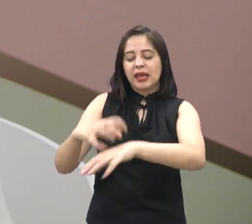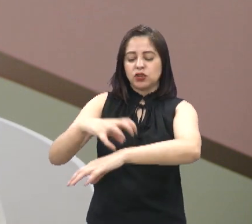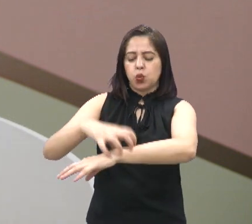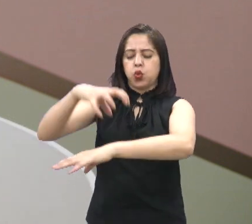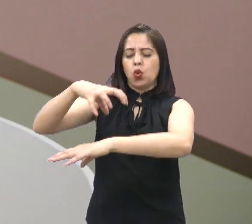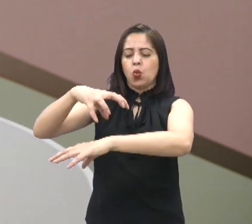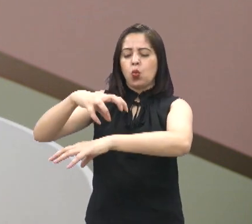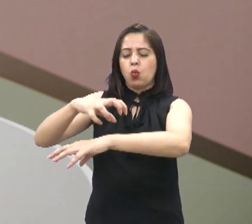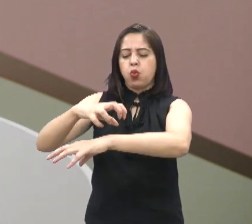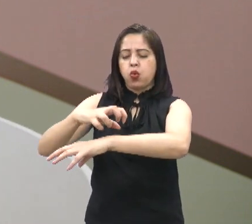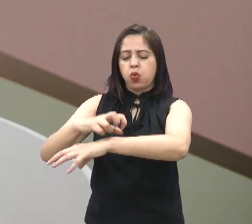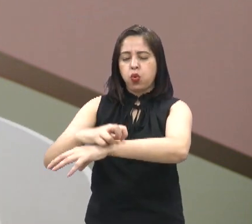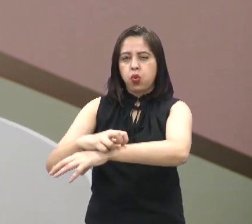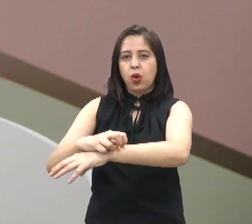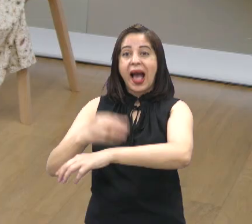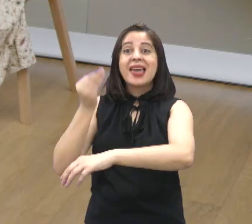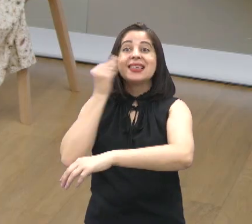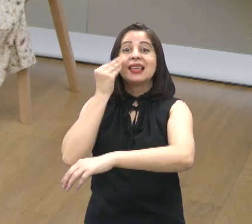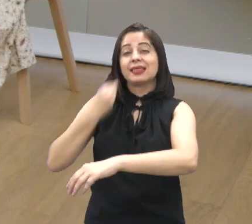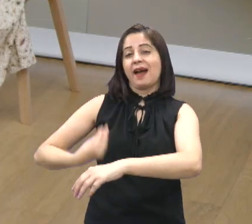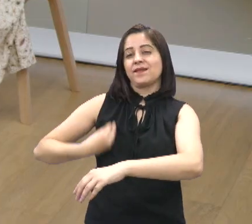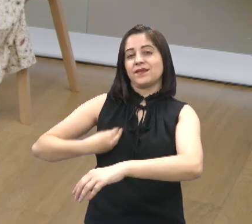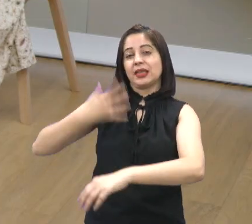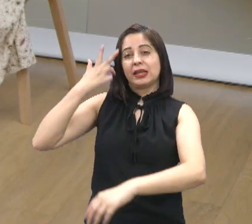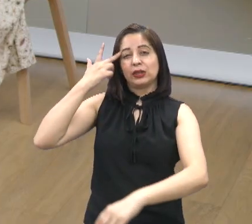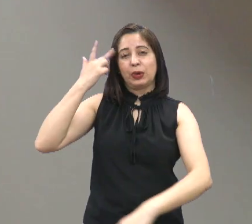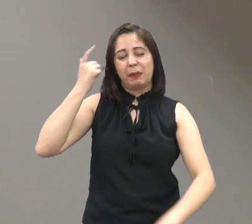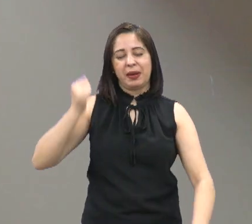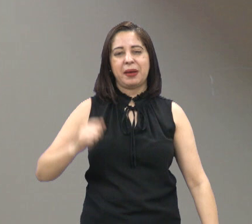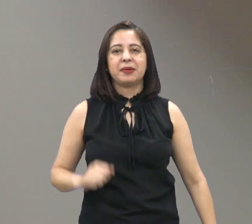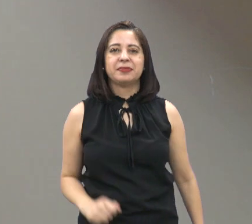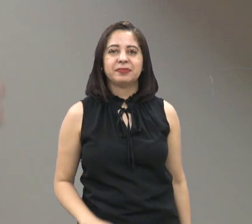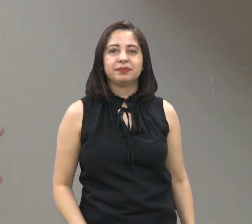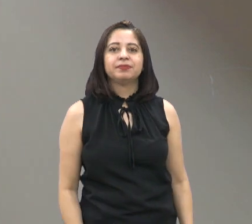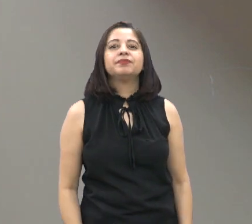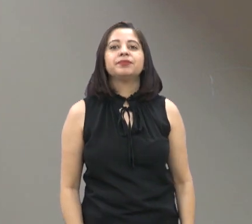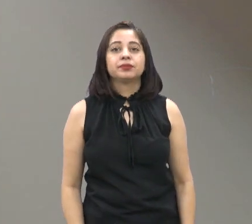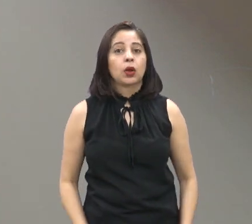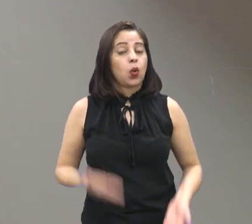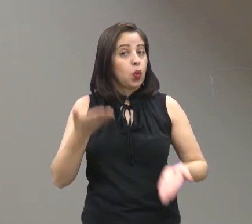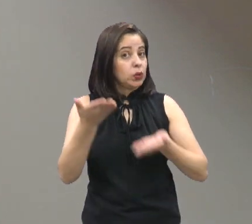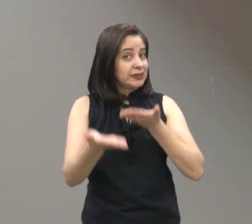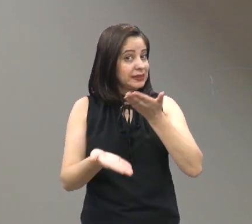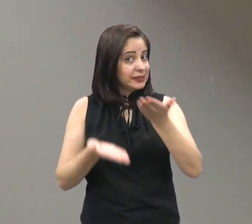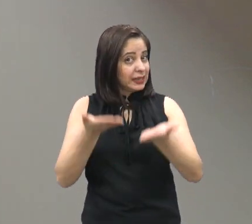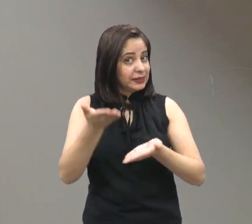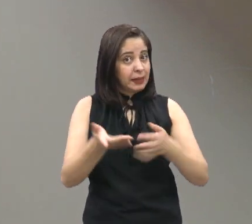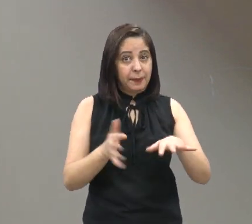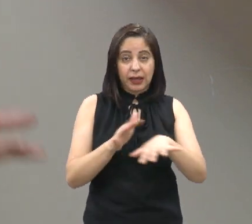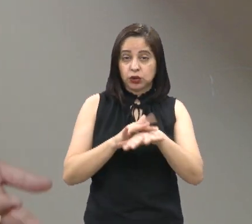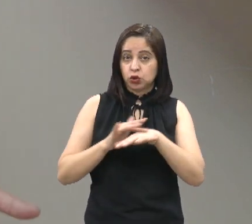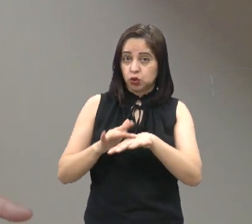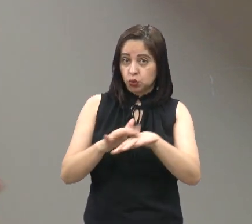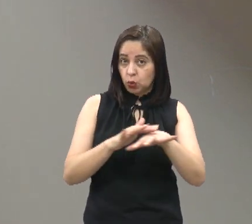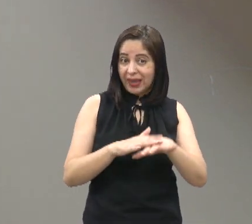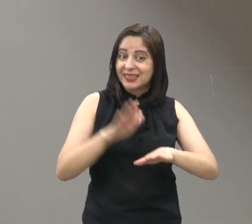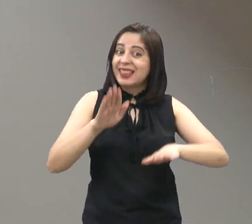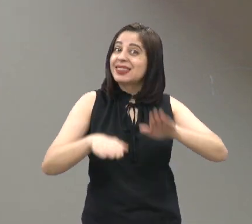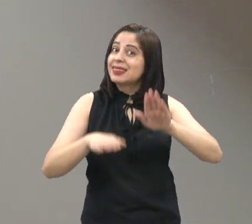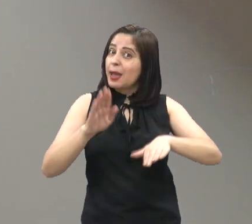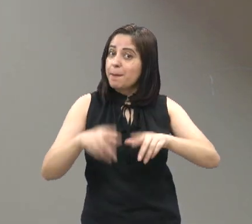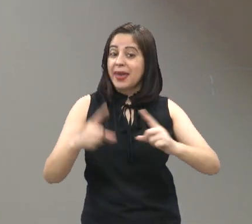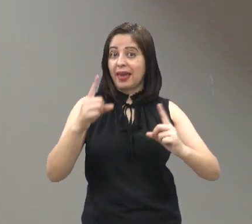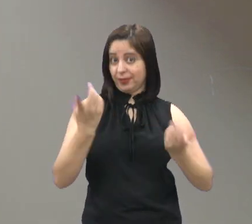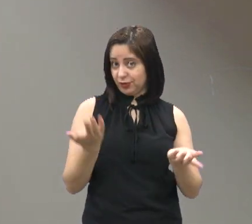possa ter uma vida normal. Perfeito, muito obrigada. Bom, gente, o tratamento das doenças das articulações depende, é claro, como a